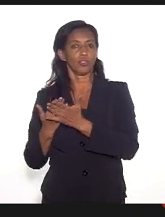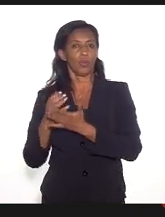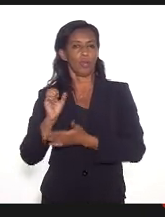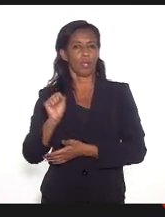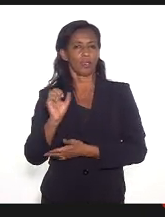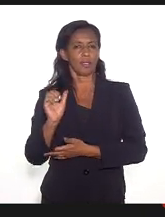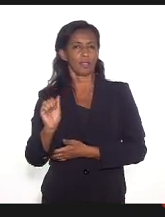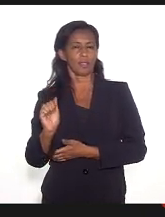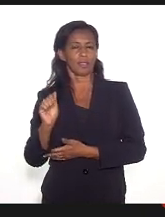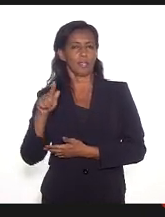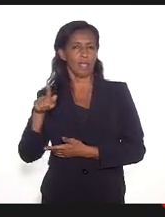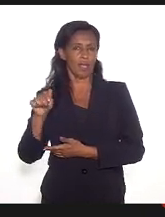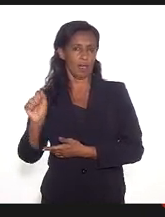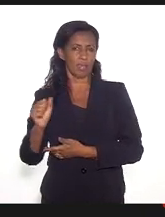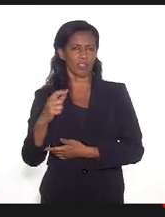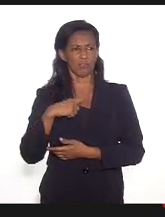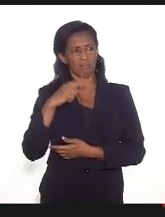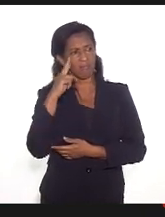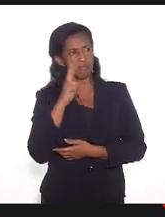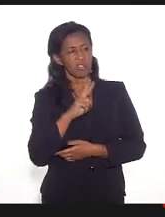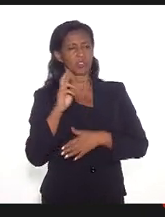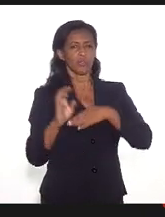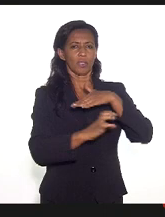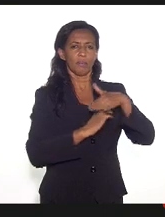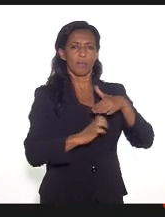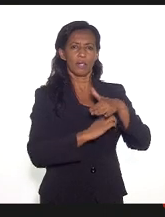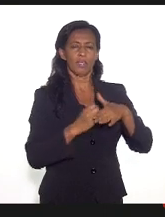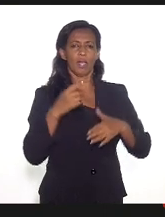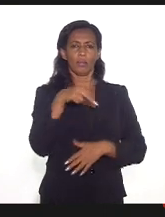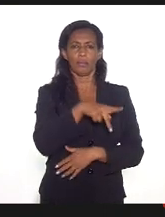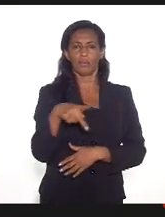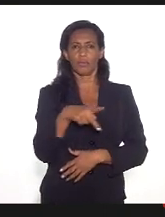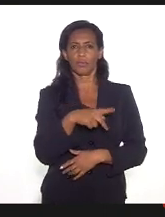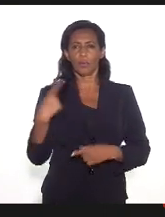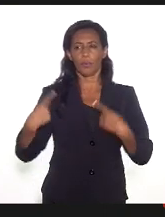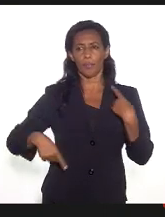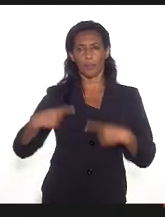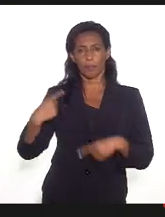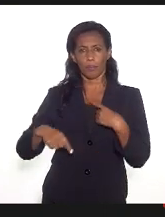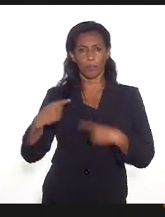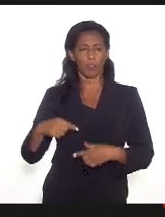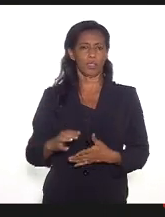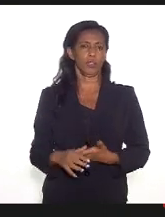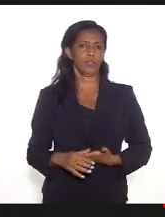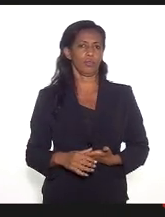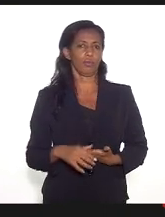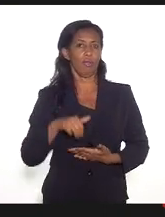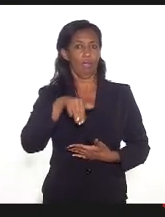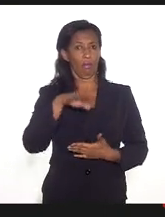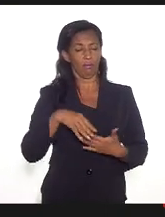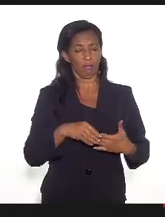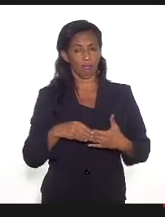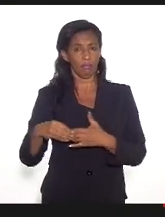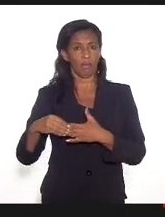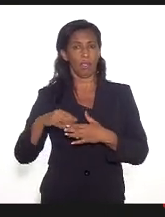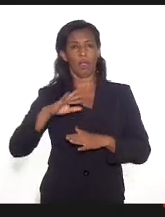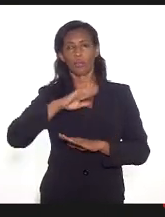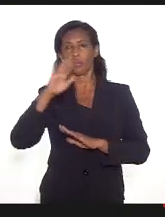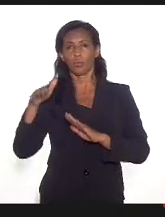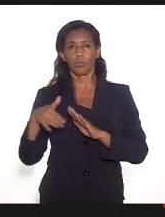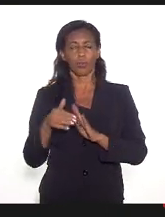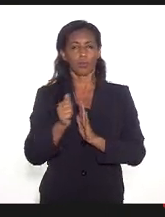aqui empresários, professores, políticos, a quem cabe realmente a condução de todas essas